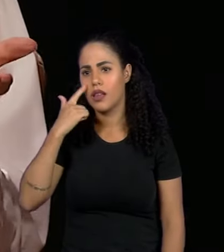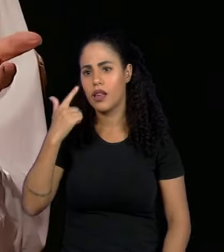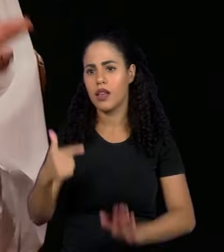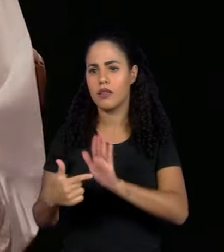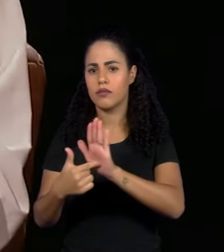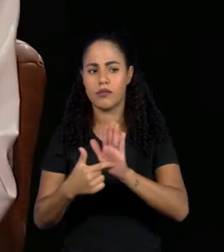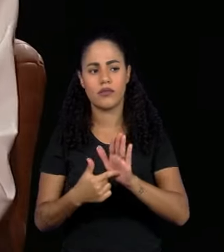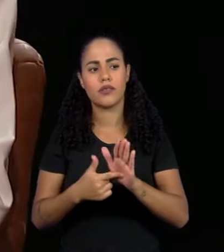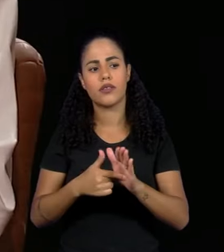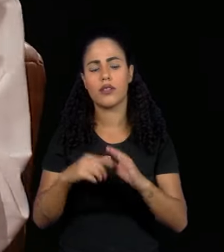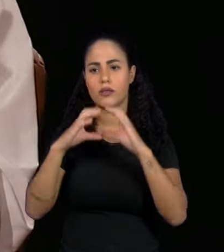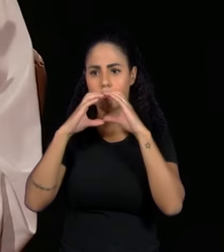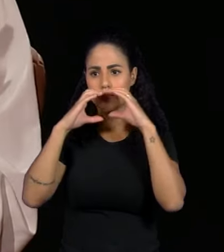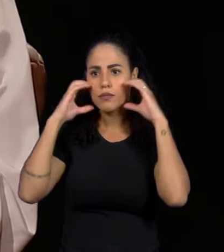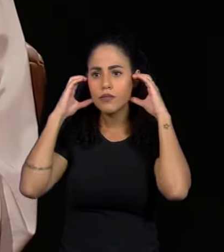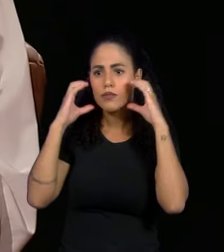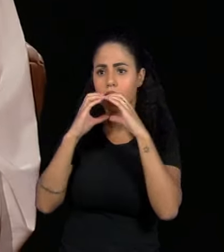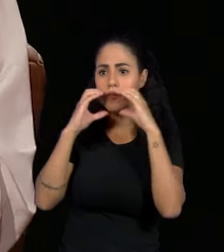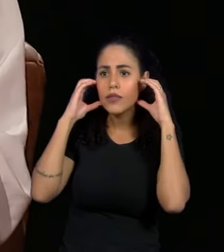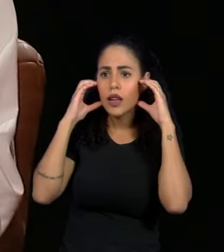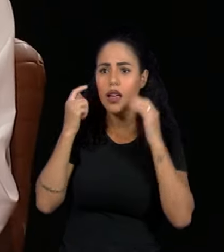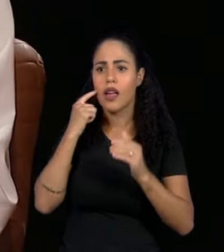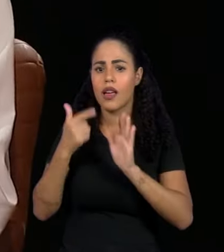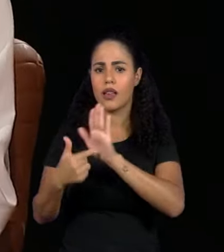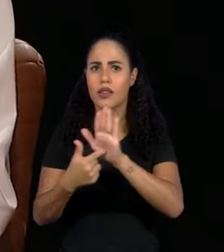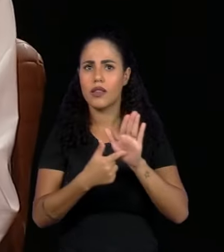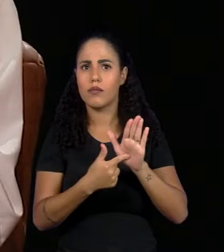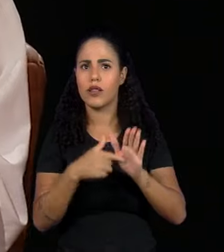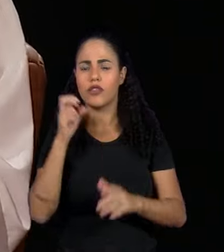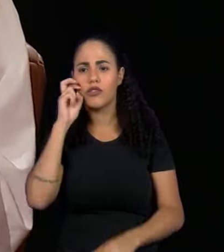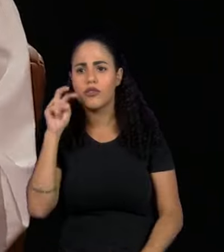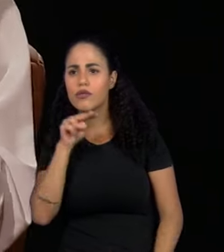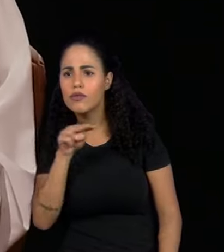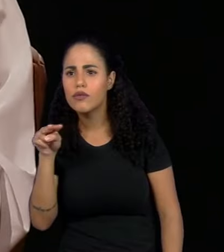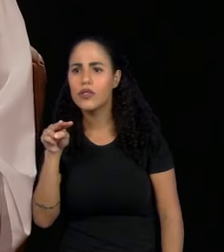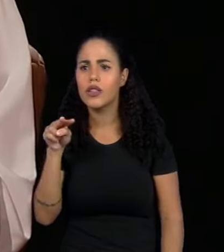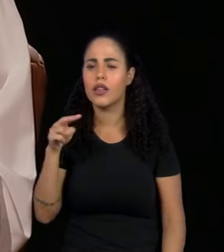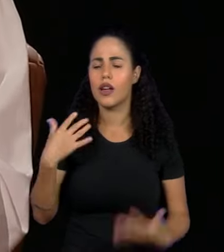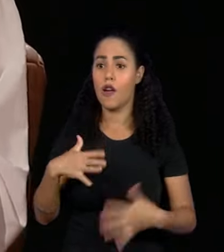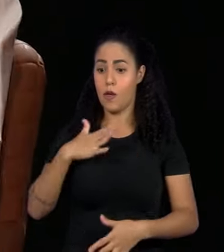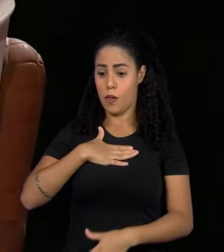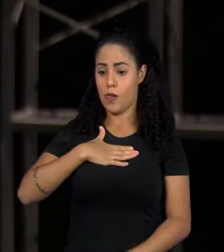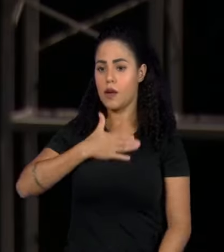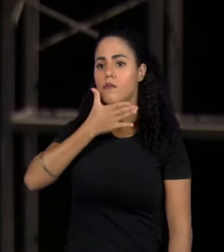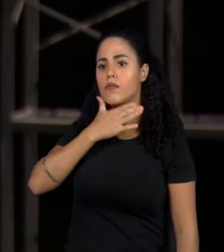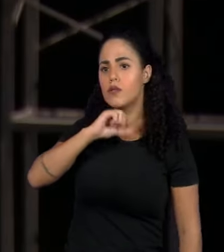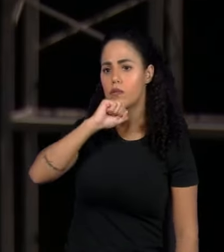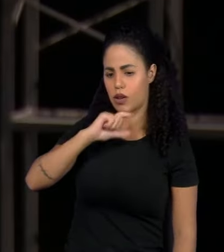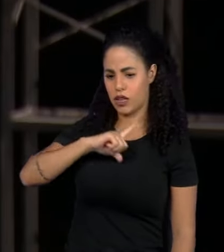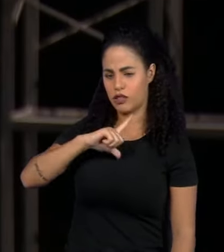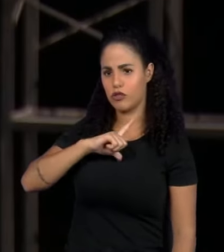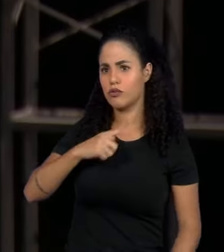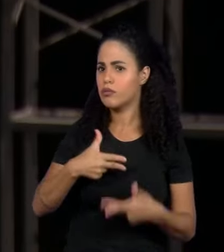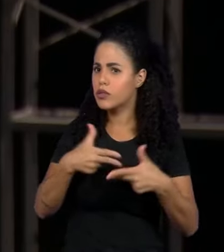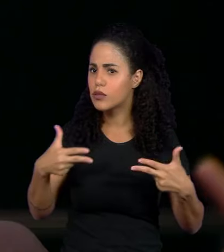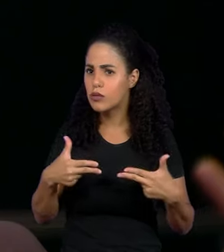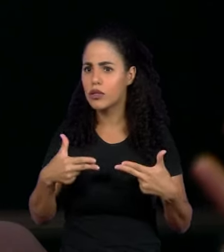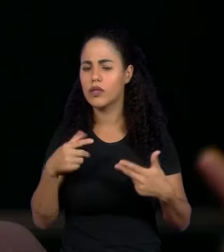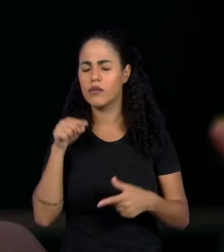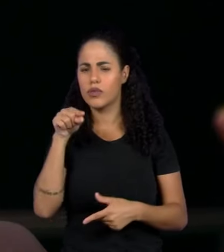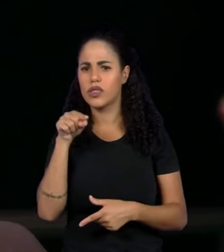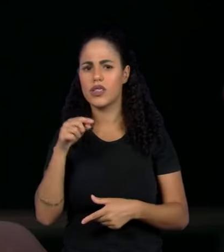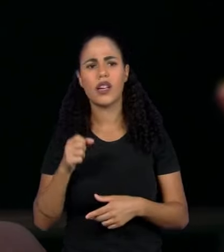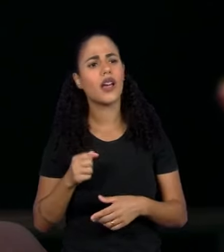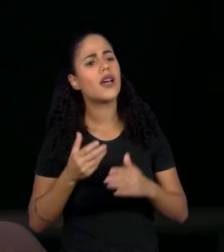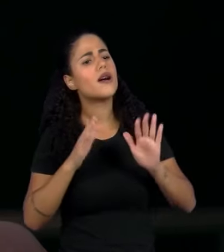mesmo. Então filmamos com aquelas câmeras da corda. Meu pai tinha uma, aliás, daquele jeito. Quando você chegou